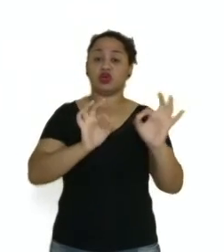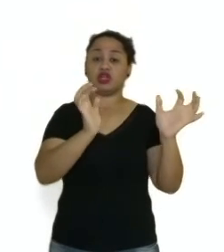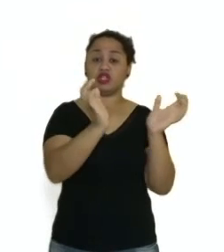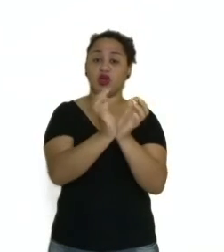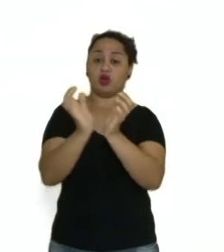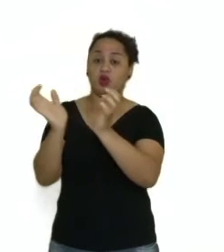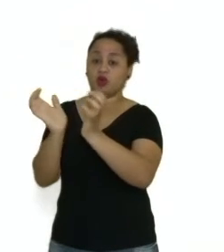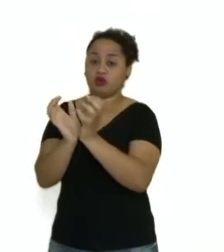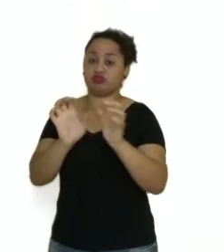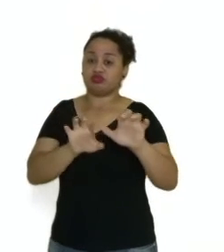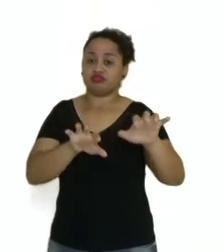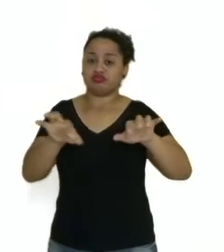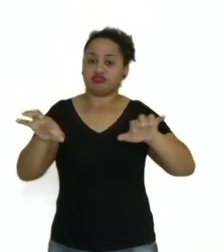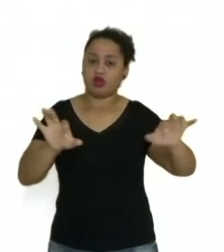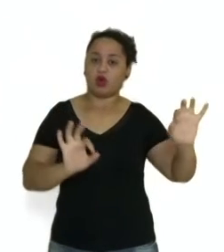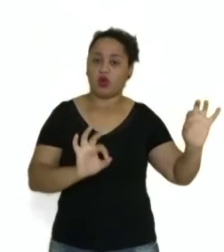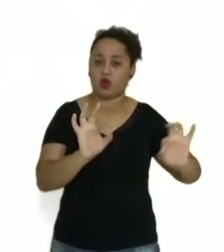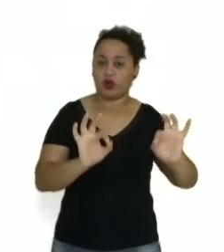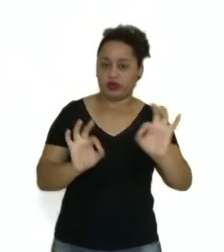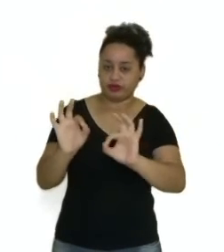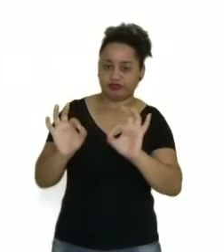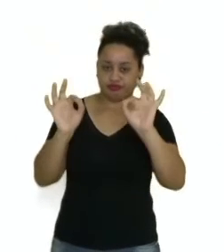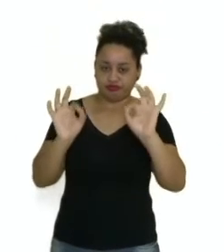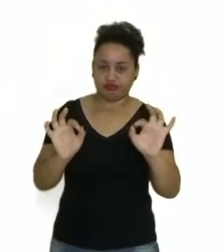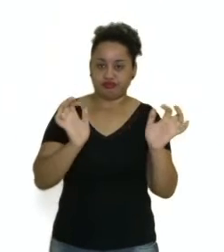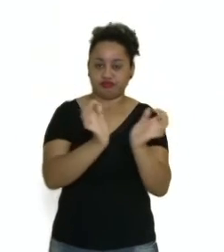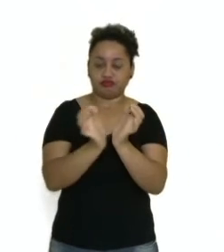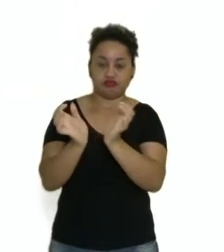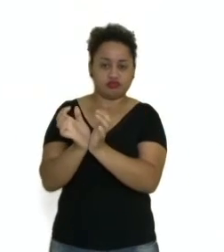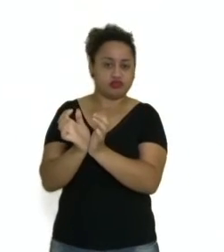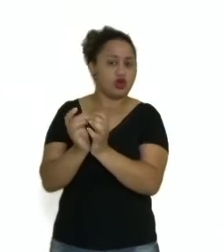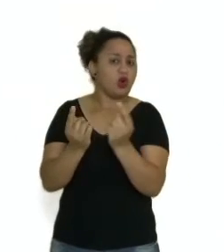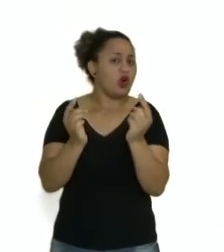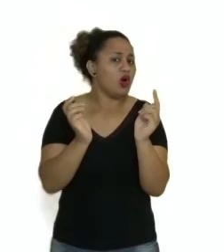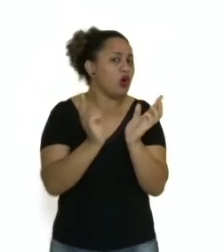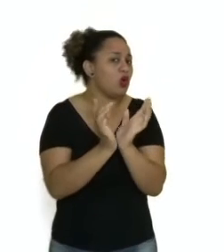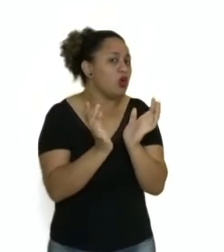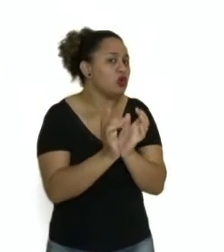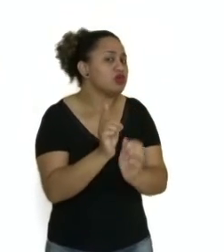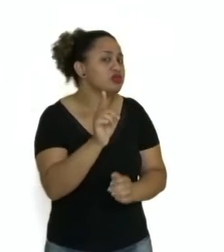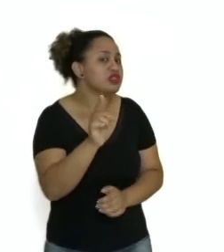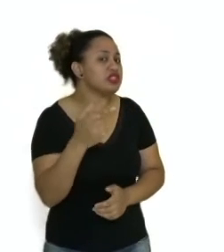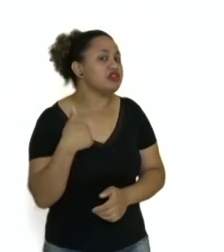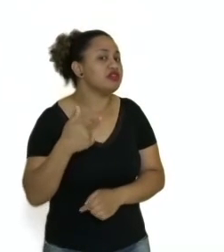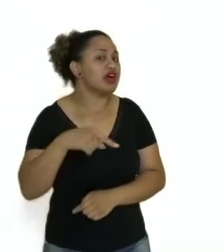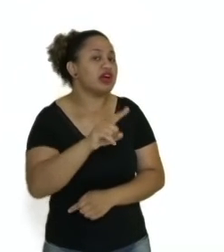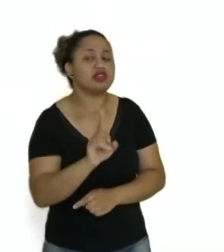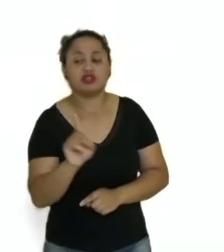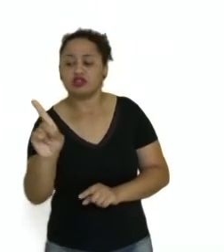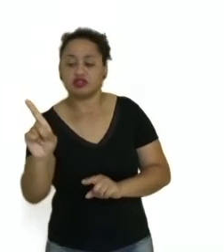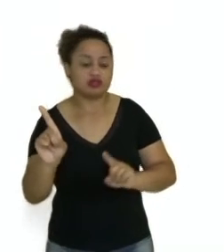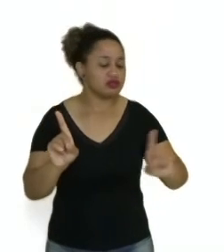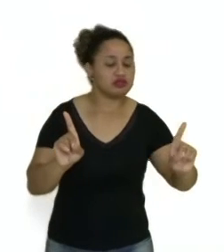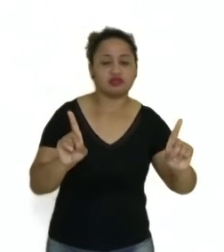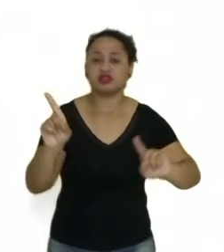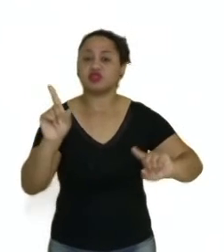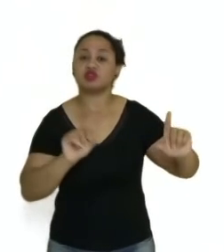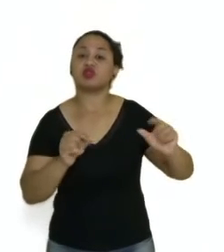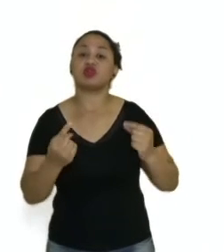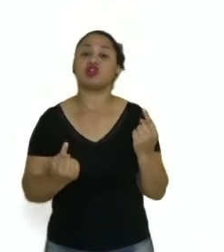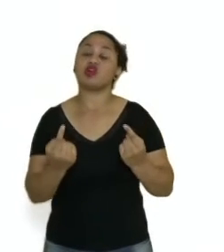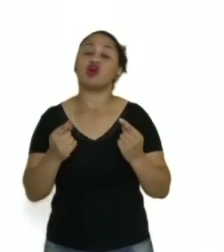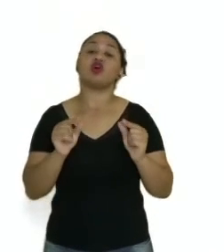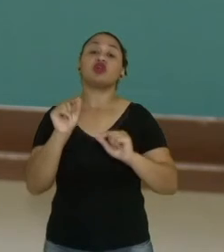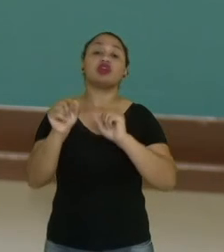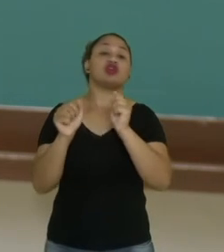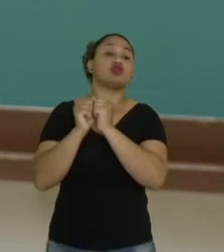2 grupos. Ok? De que grupo você vai pertencer? A que grupo você vai ficar? Com quem você